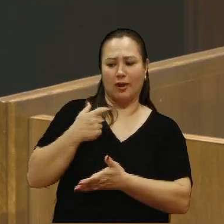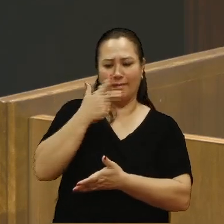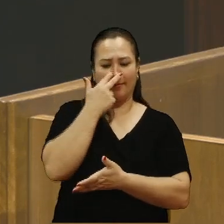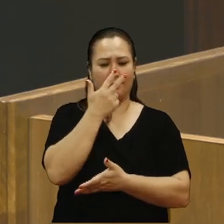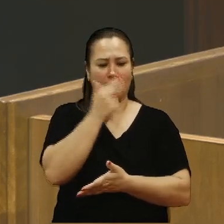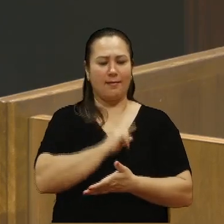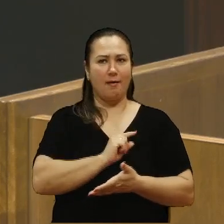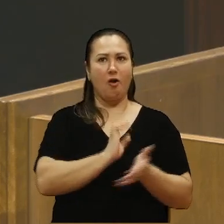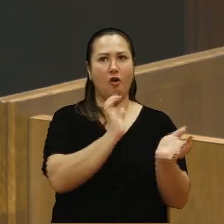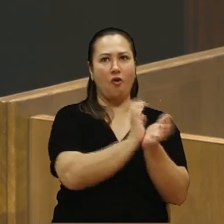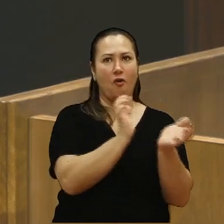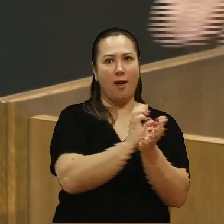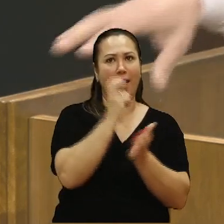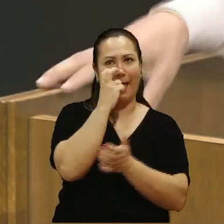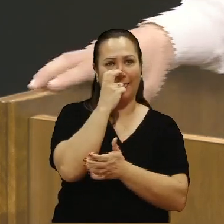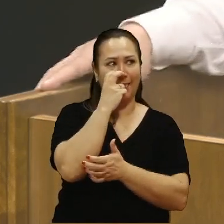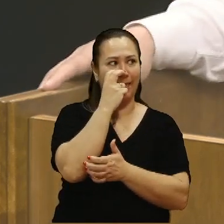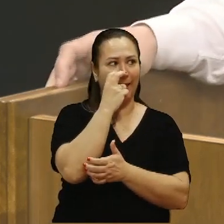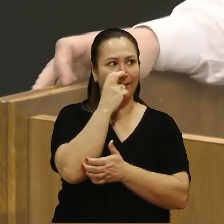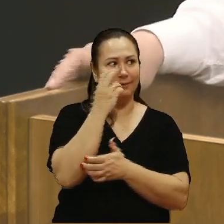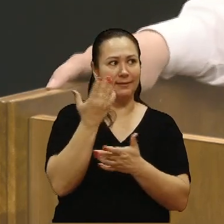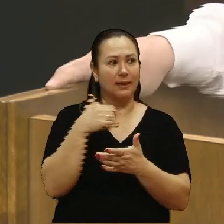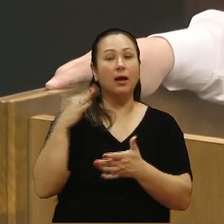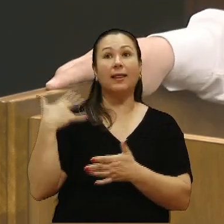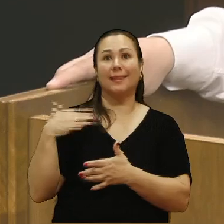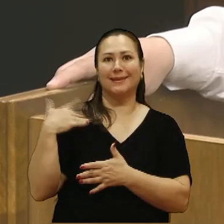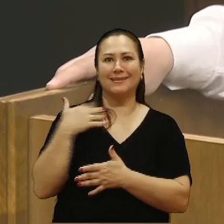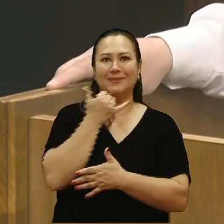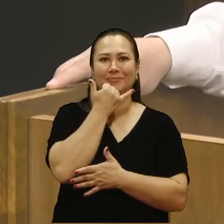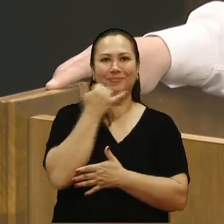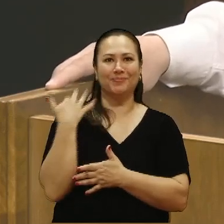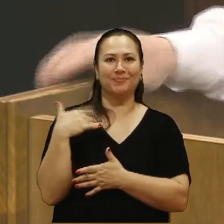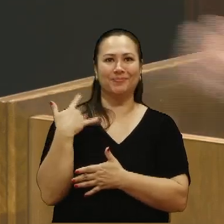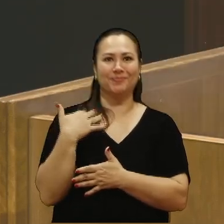colega Andressa Marques. Eu peço à minha assessoria que coloque o vídeo, por favor.